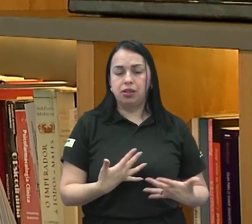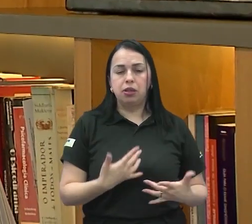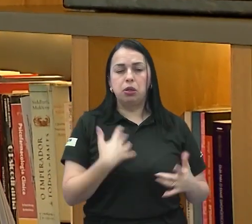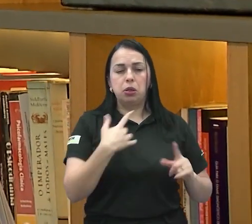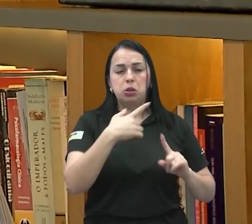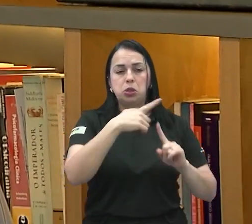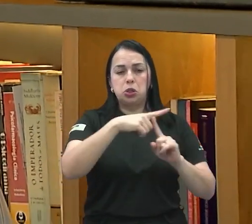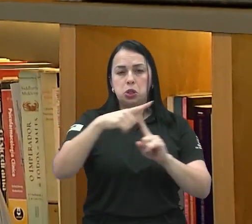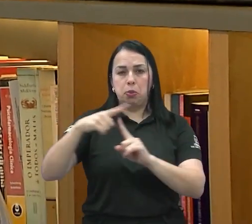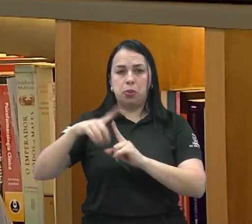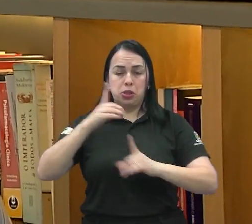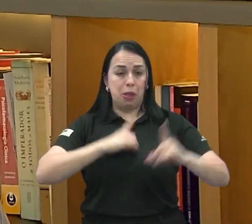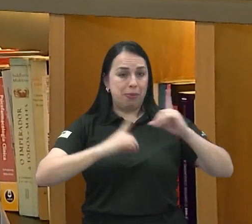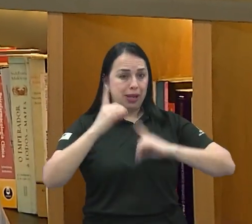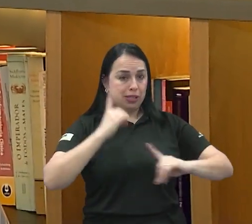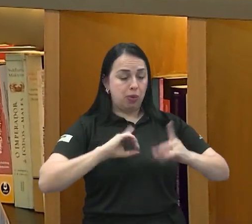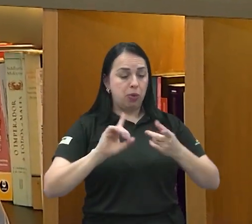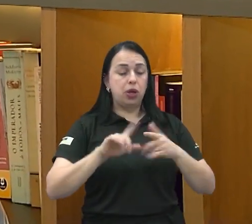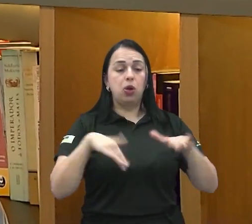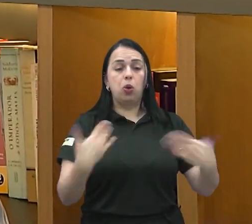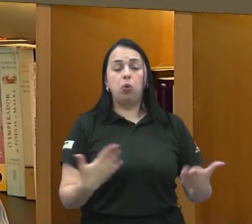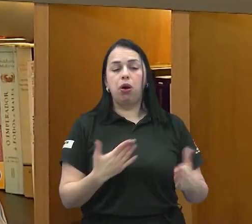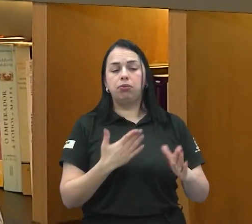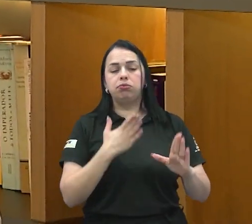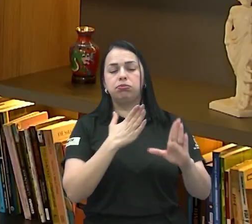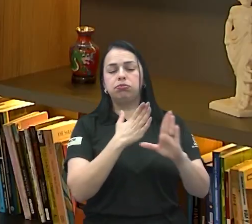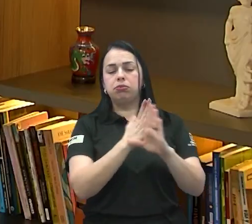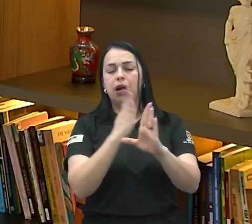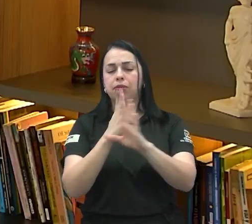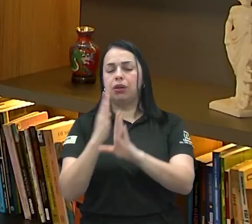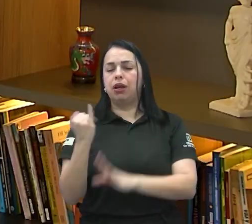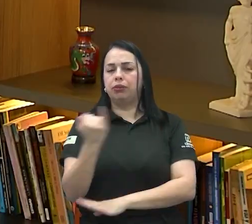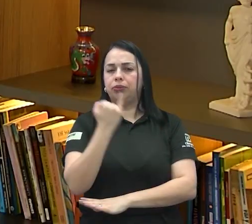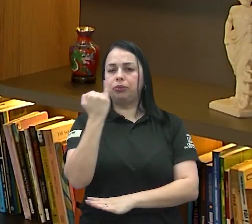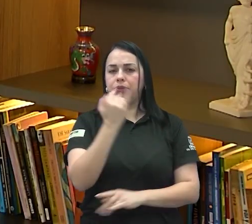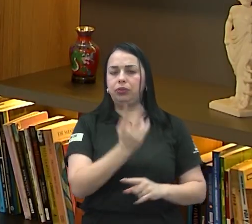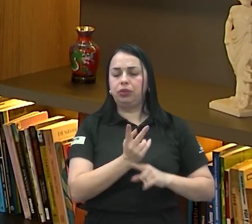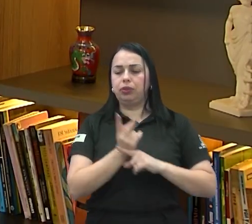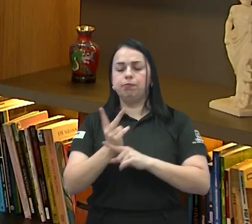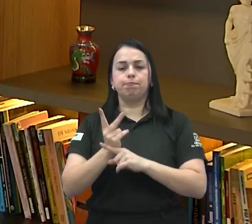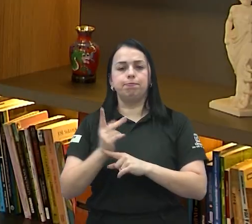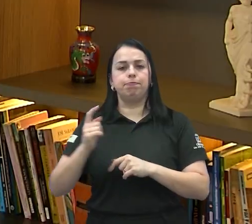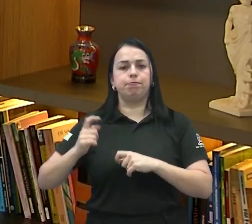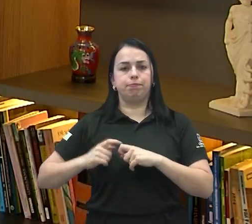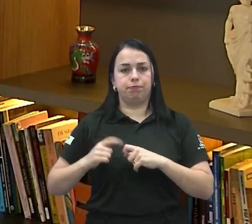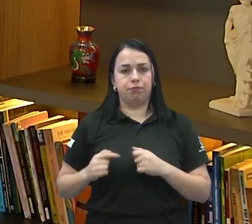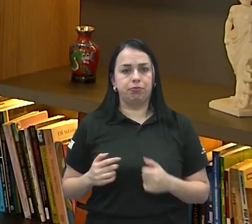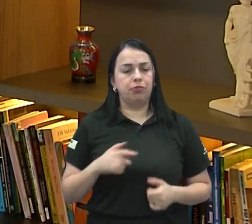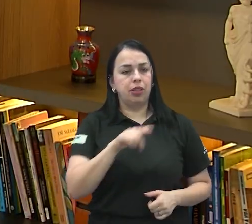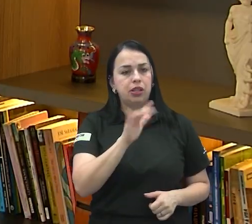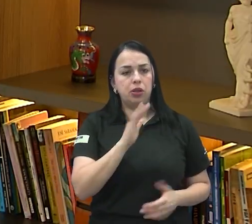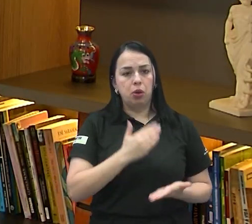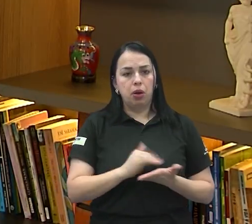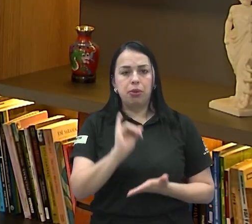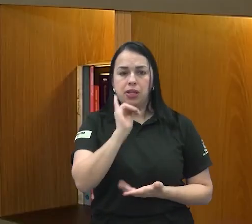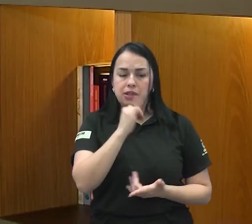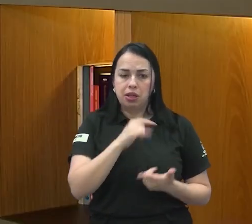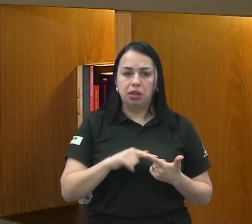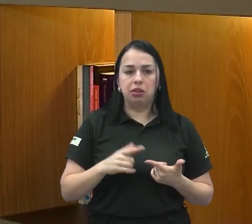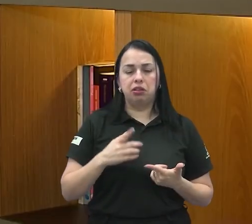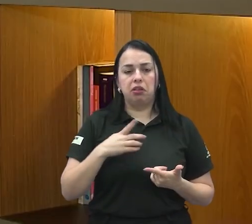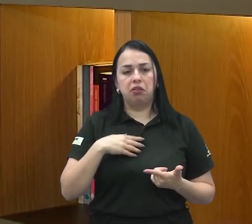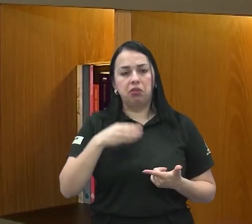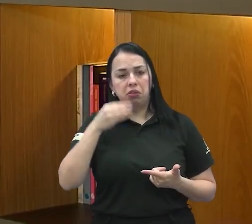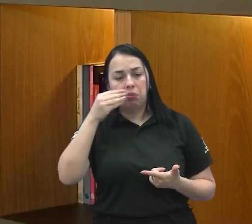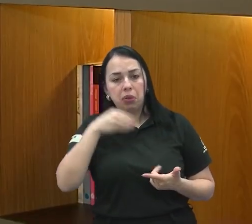médico psiquiatra, conhecer todos os tipos de depressão e os sinais da doença é fundamental para procurar ajuda.